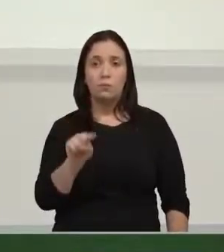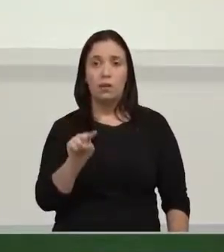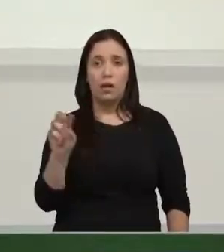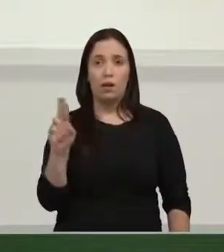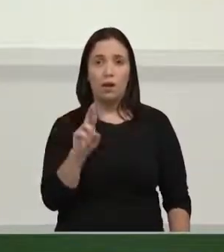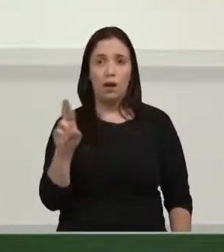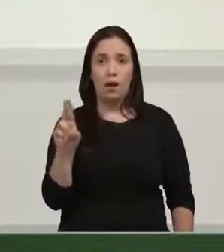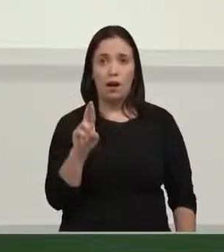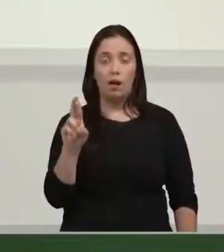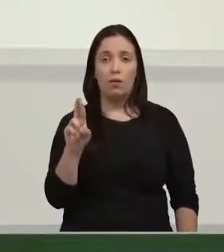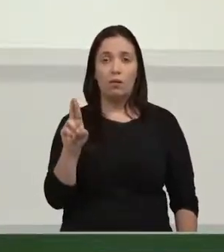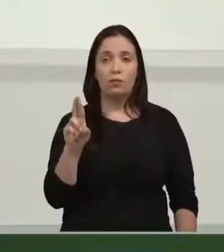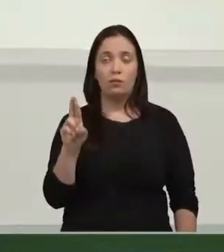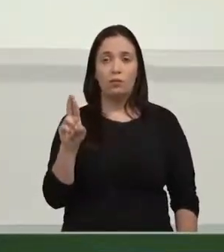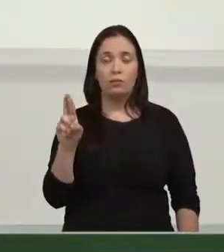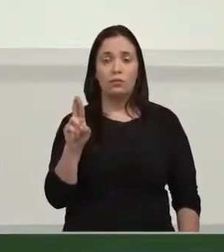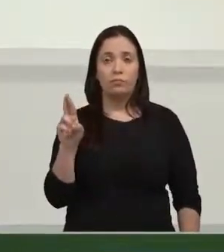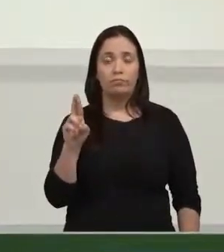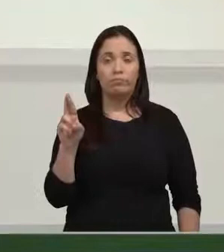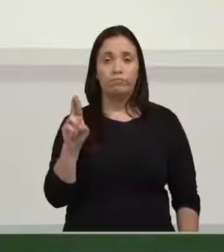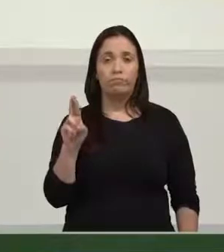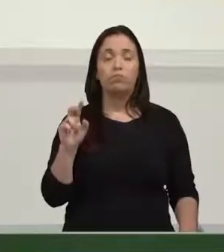mil reais, né? Quase R$1 milhão